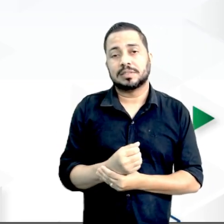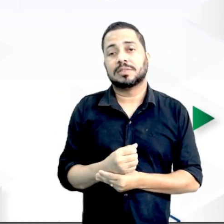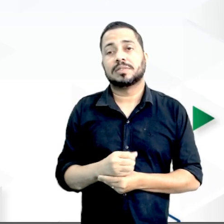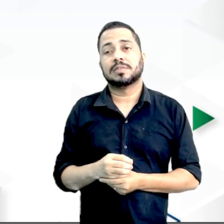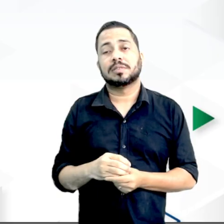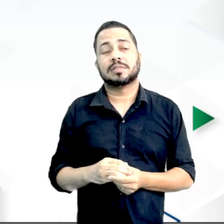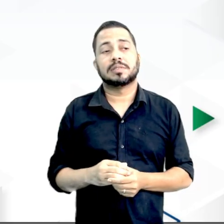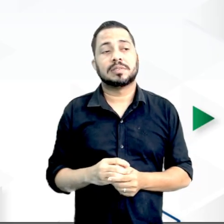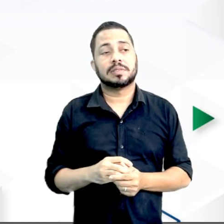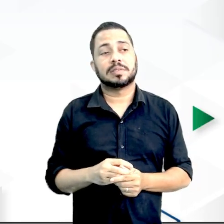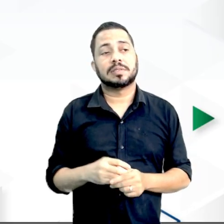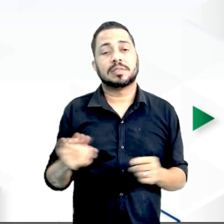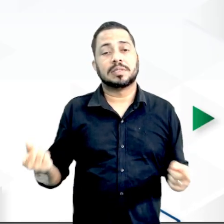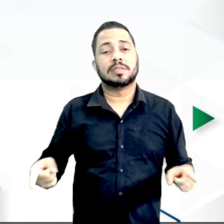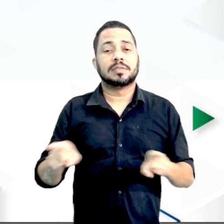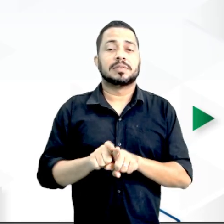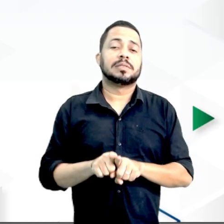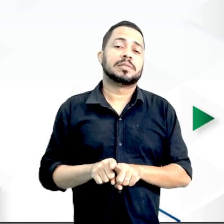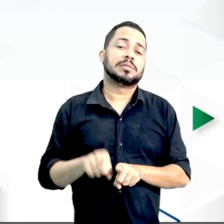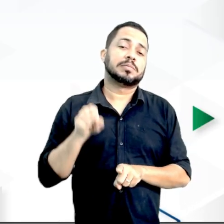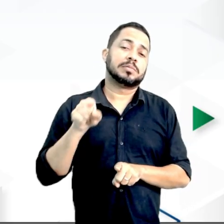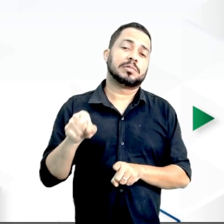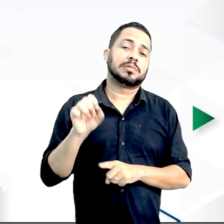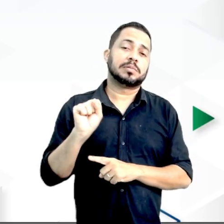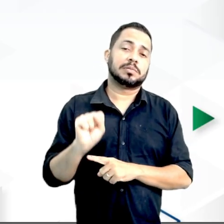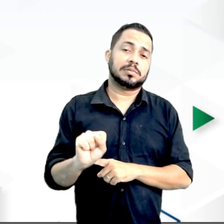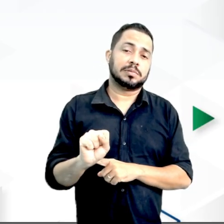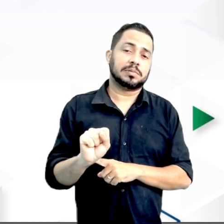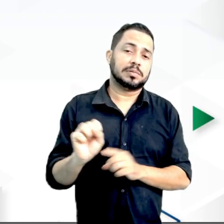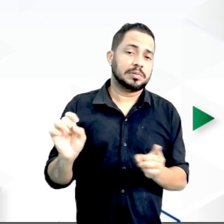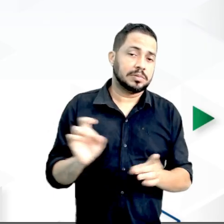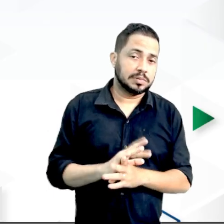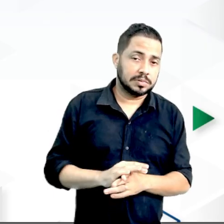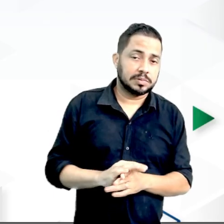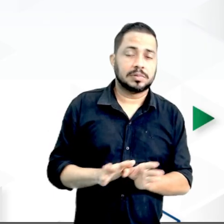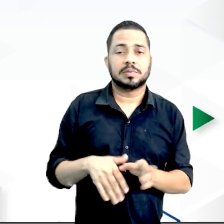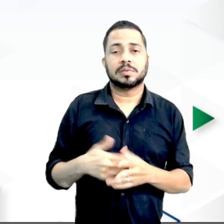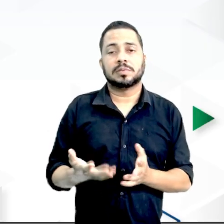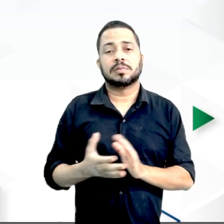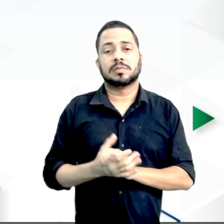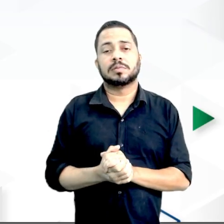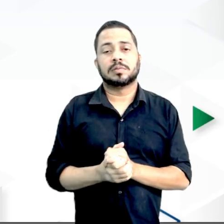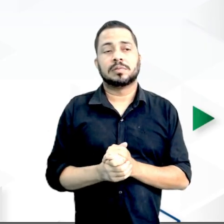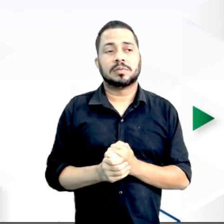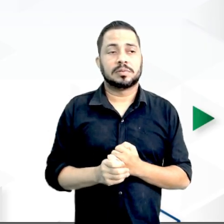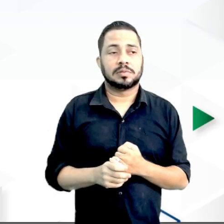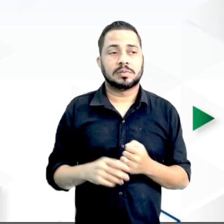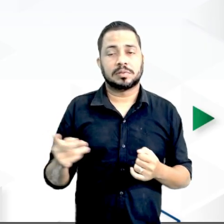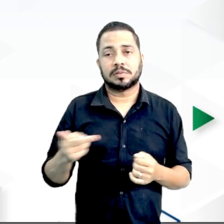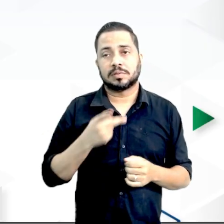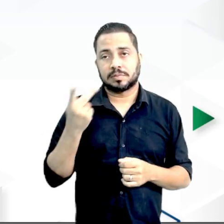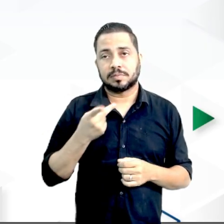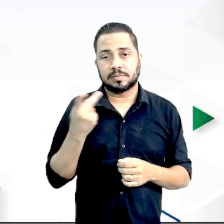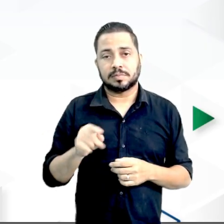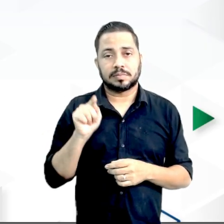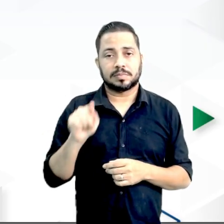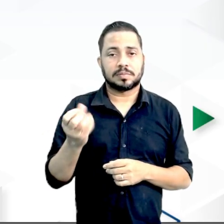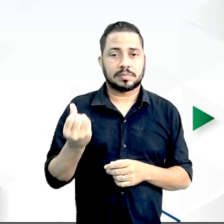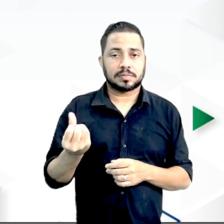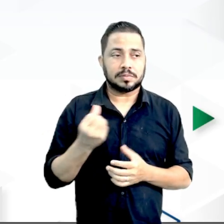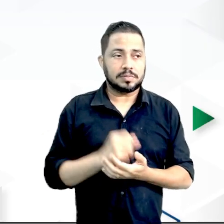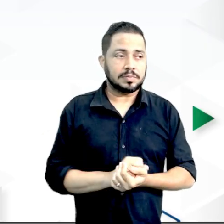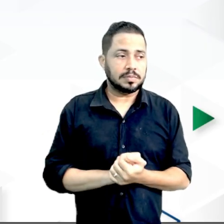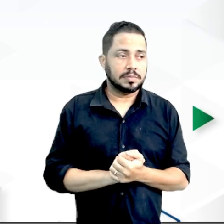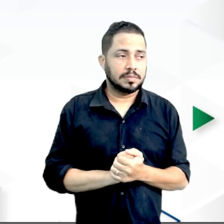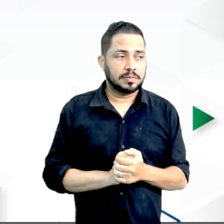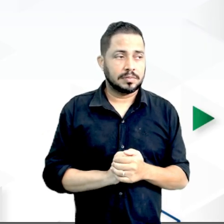e o que associa ao ponto 8. Fechou? É isso mesmo? Ó, tá dizendo, é o ponto 6, tá?